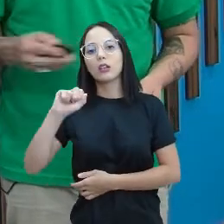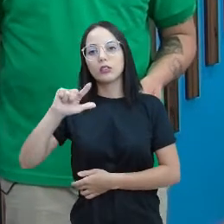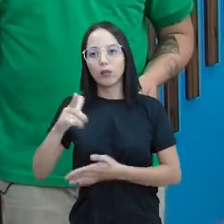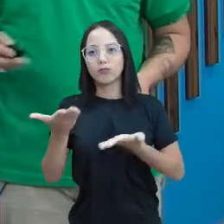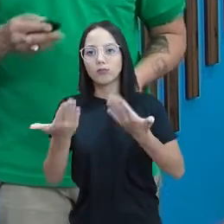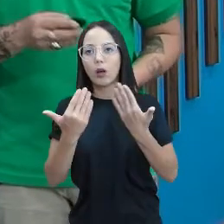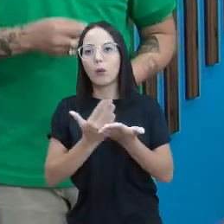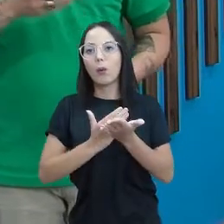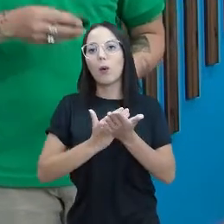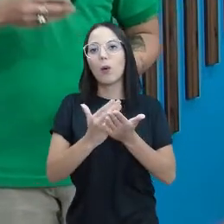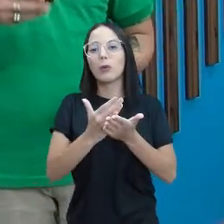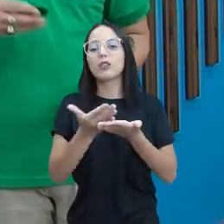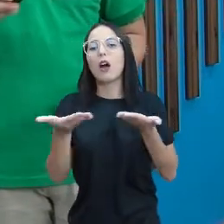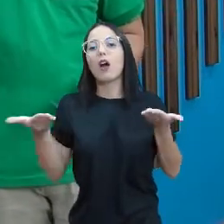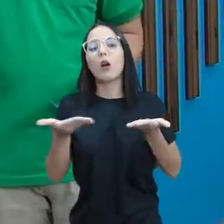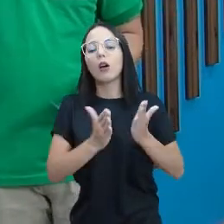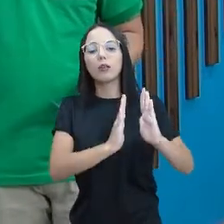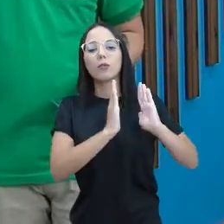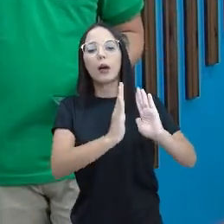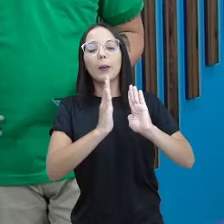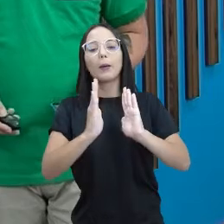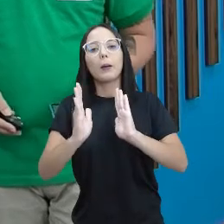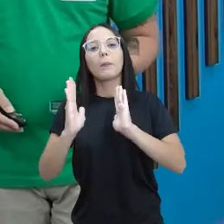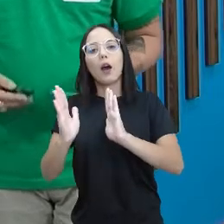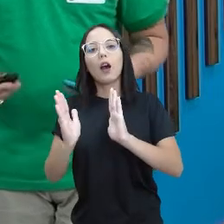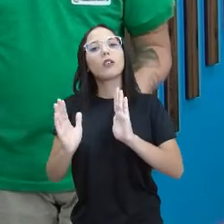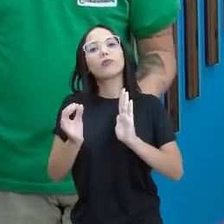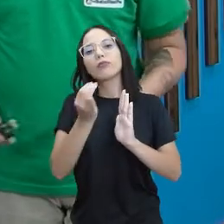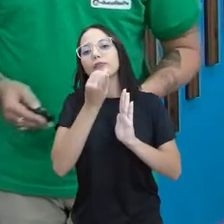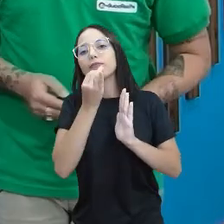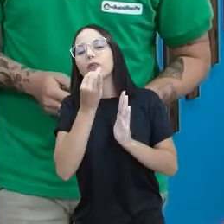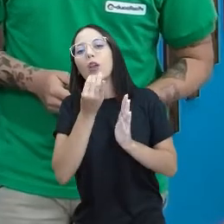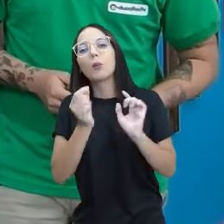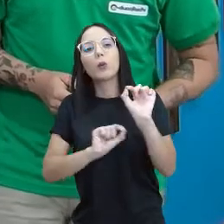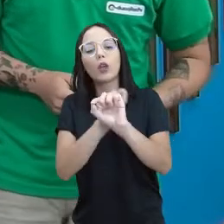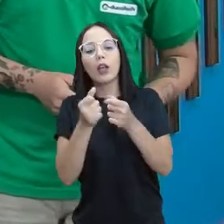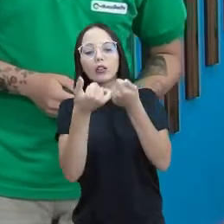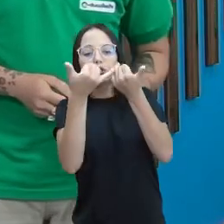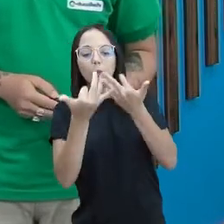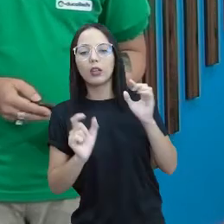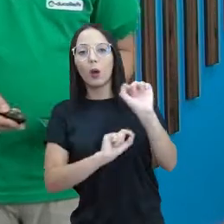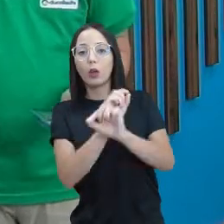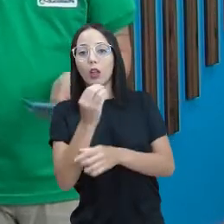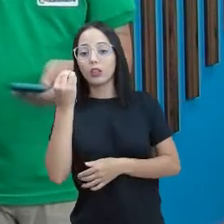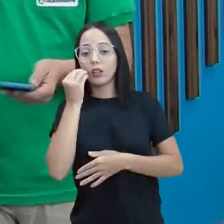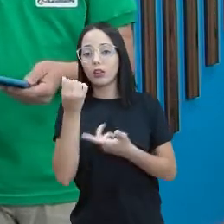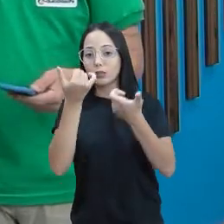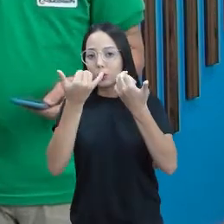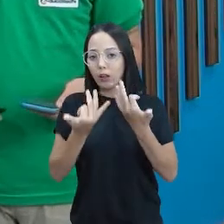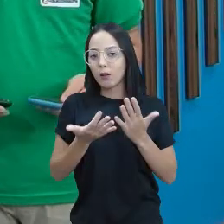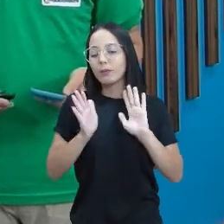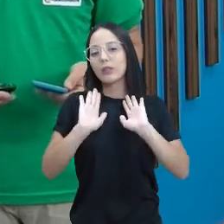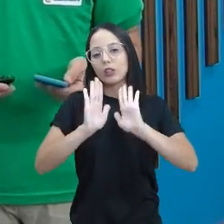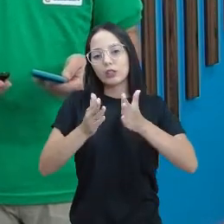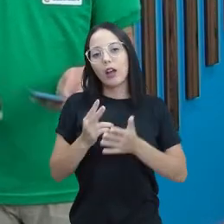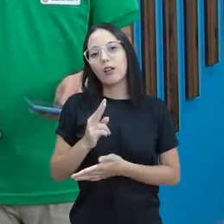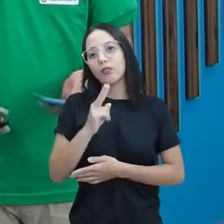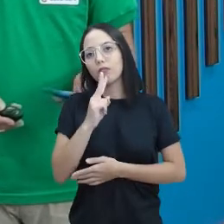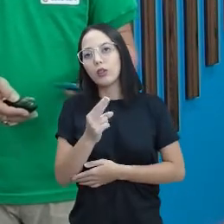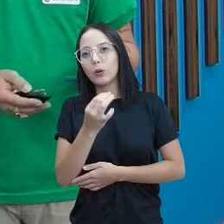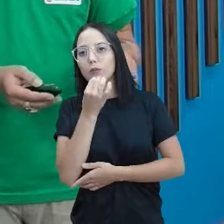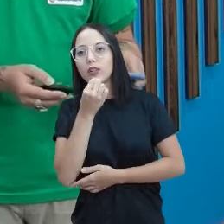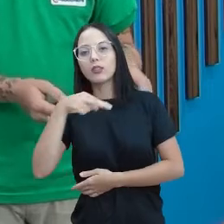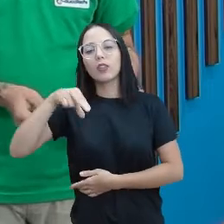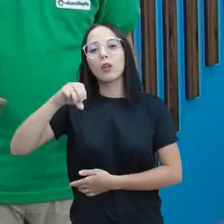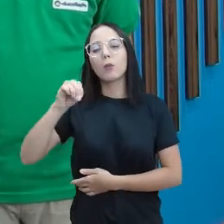como a professora Briane falou, numa sequência que dê sentido ao que a gente está tentando trazer na aula, né? Então a gente viu que a notação para